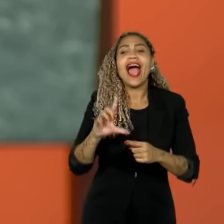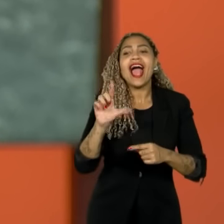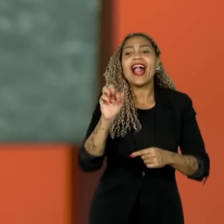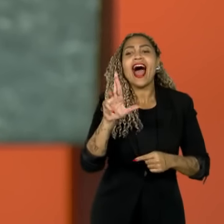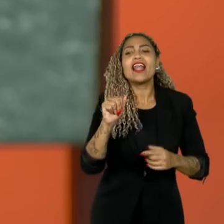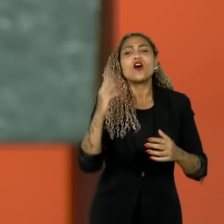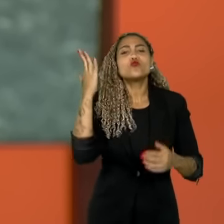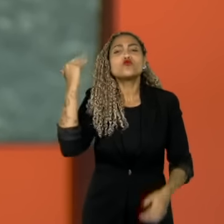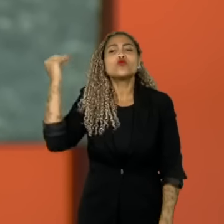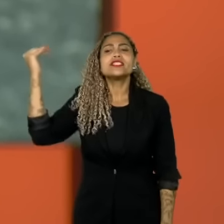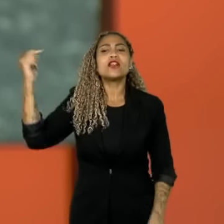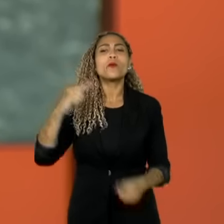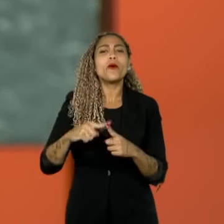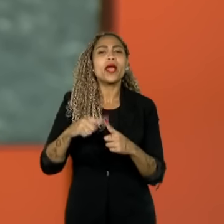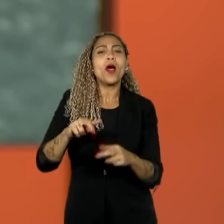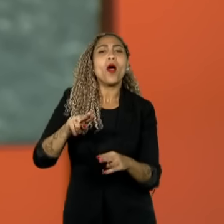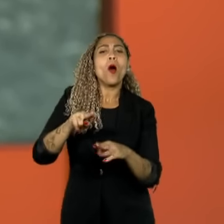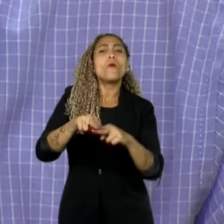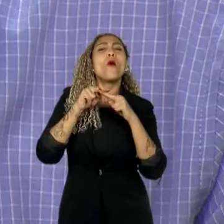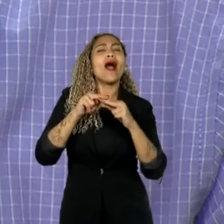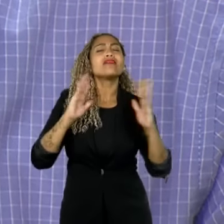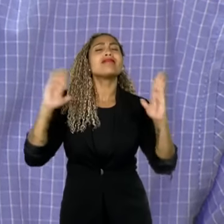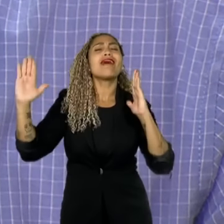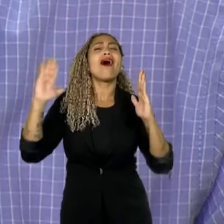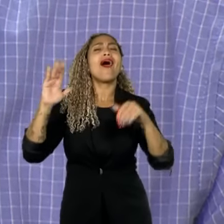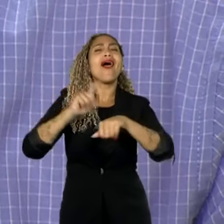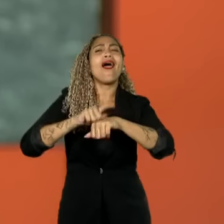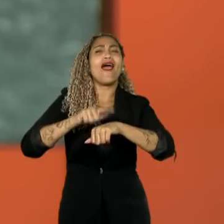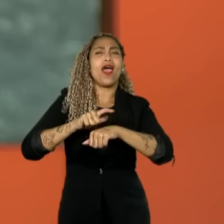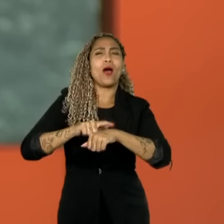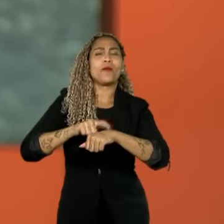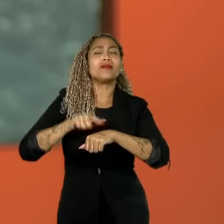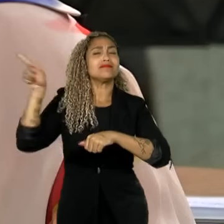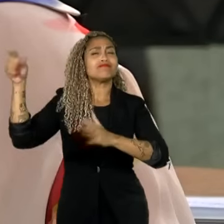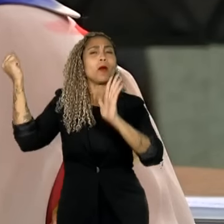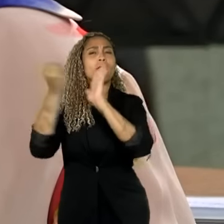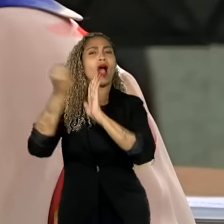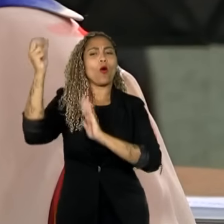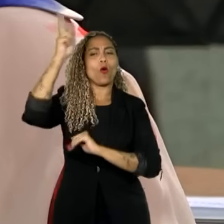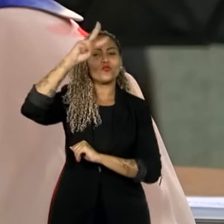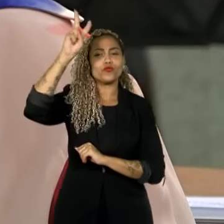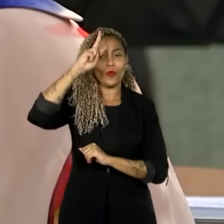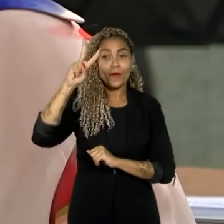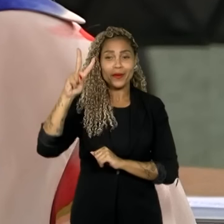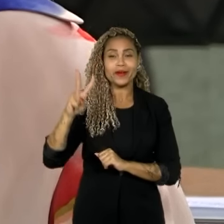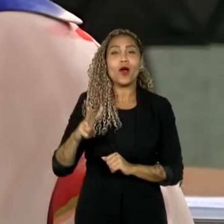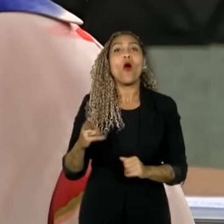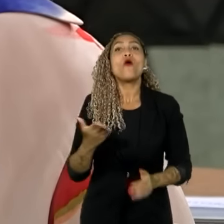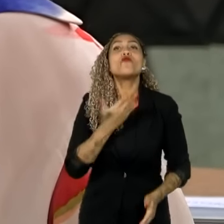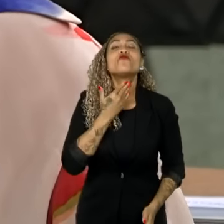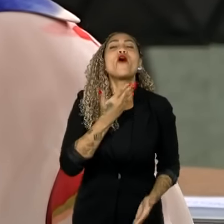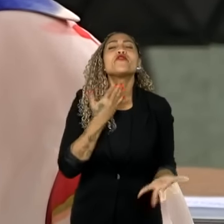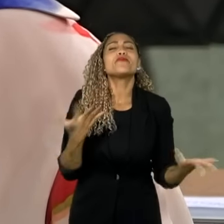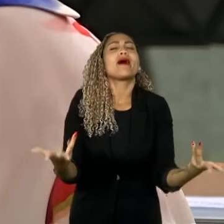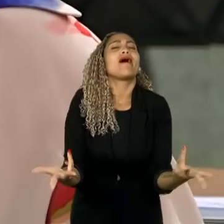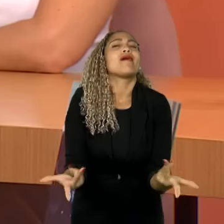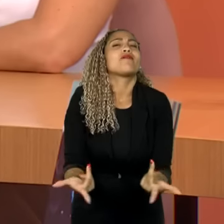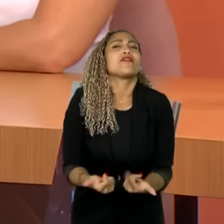respondo, por conta da atemporalidade. Exatamente. Do seu legado. Por aquela voz maravilhosa, né? Sim.